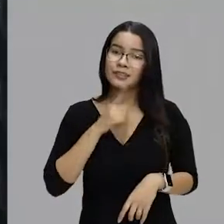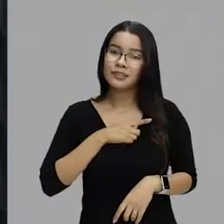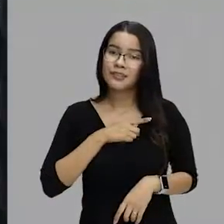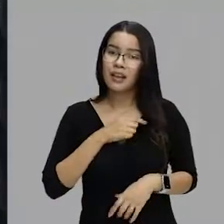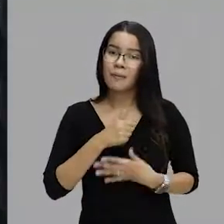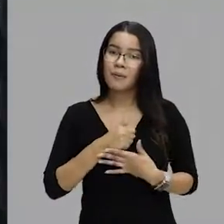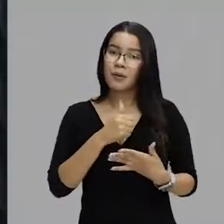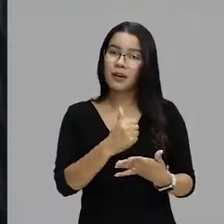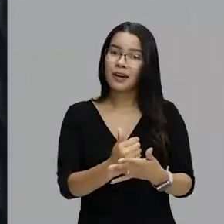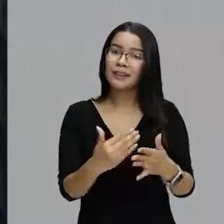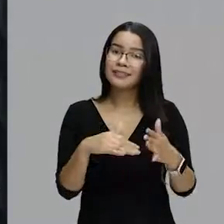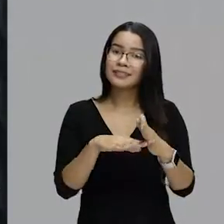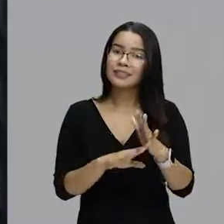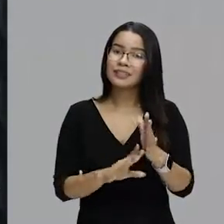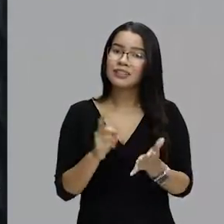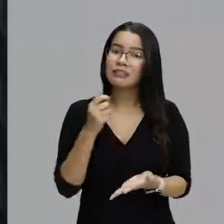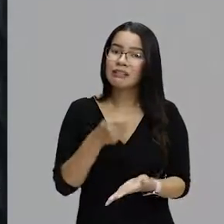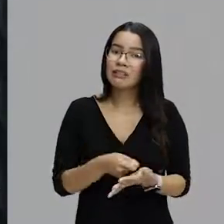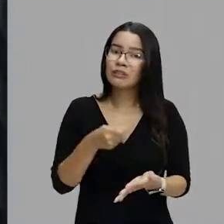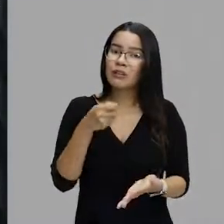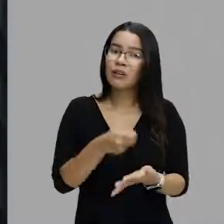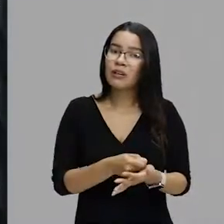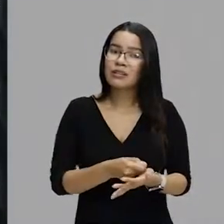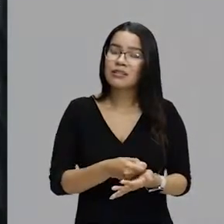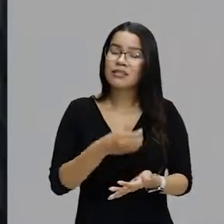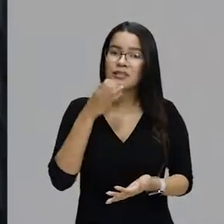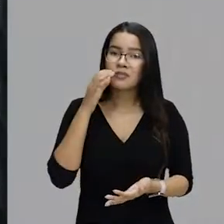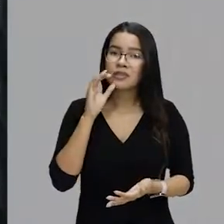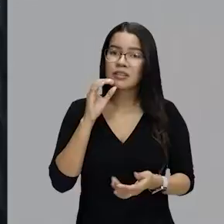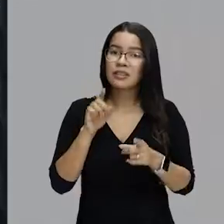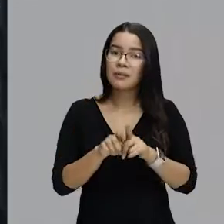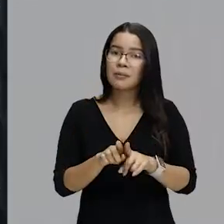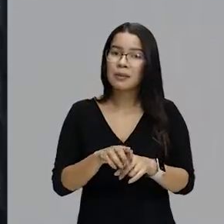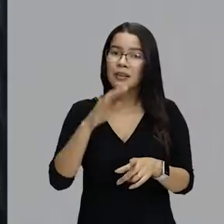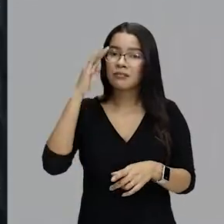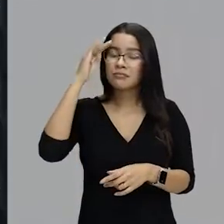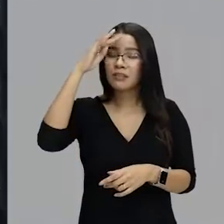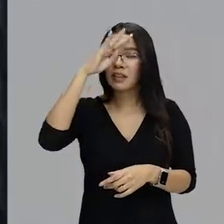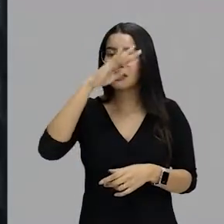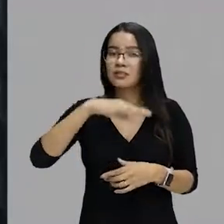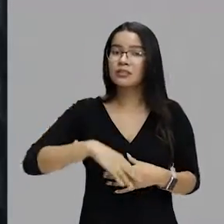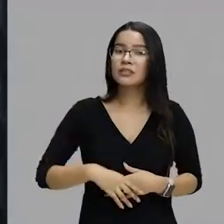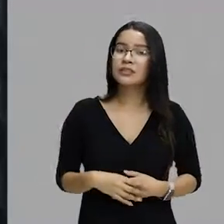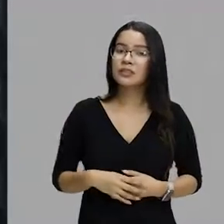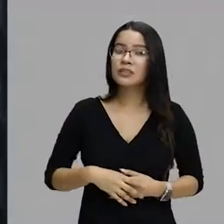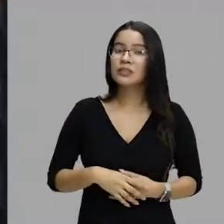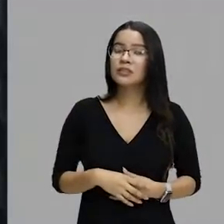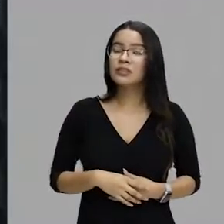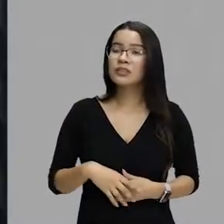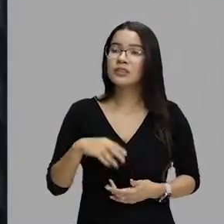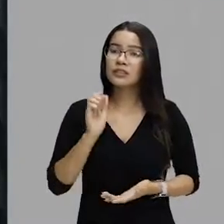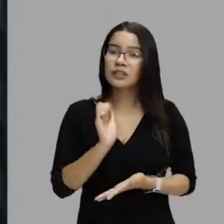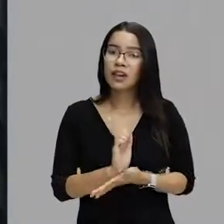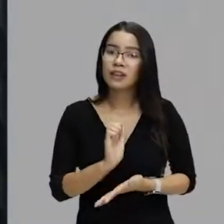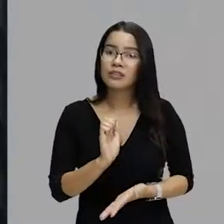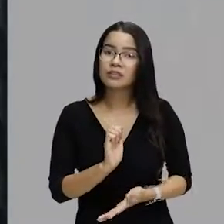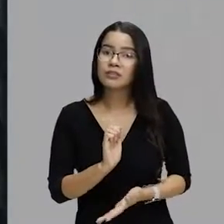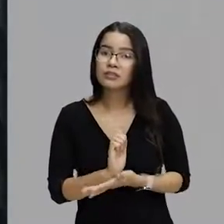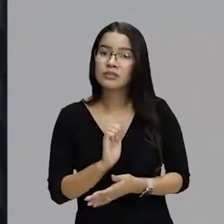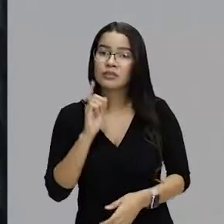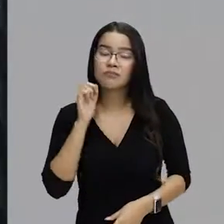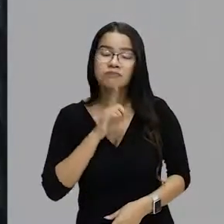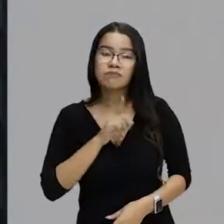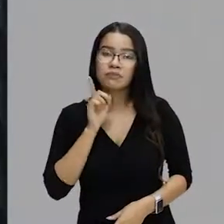apoiar o quê? Ditaduras civis militares na América Latina. Os Estados Unidos apoiou